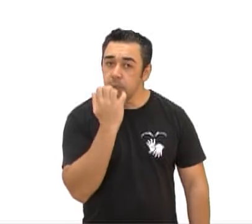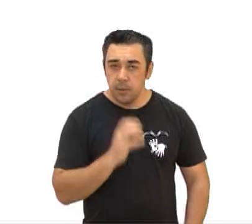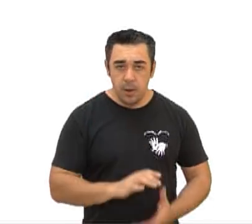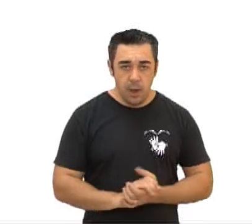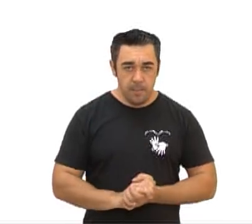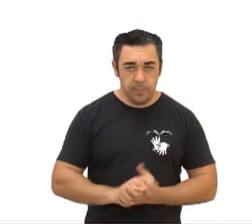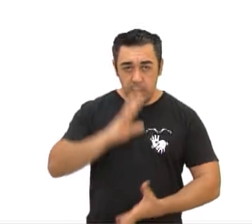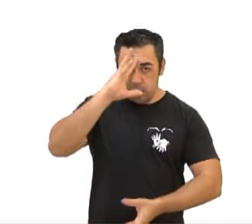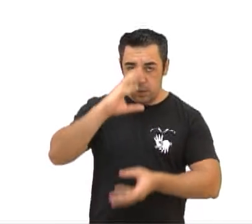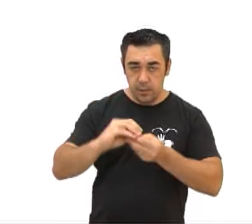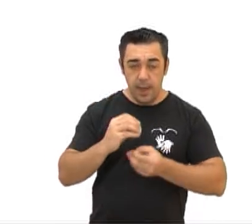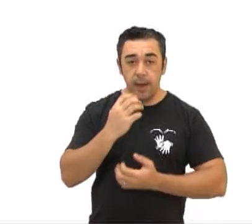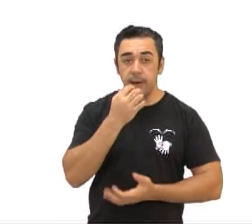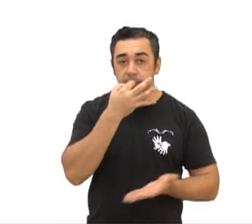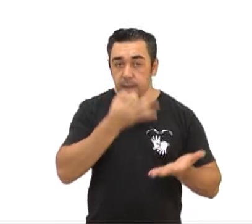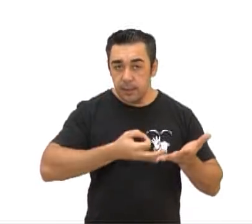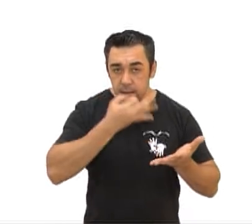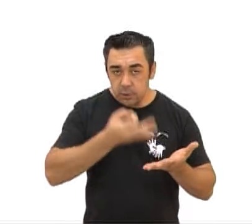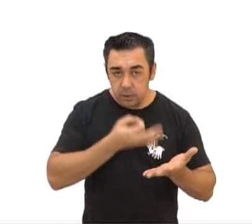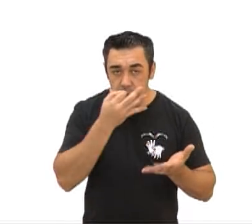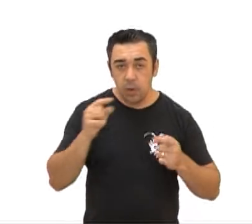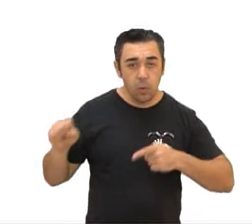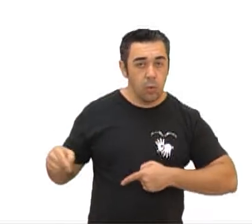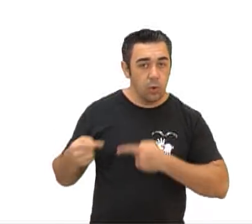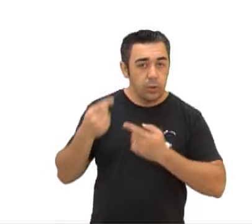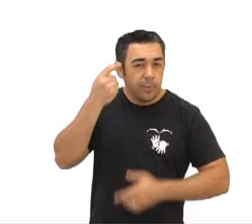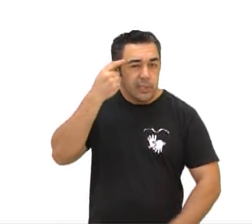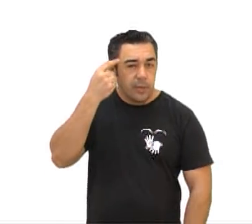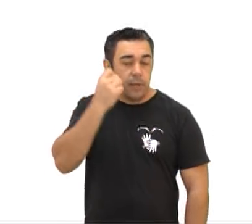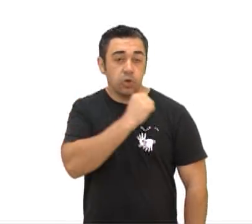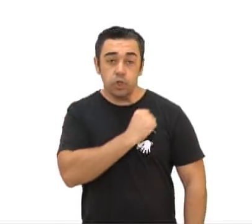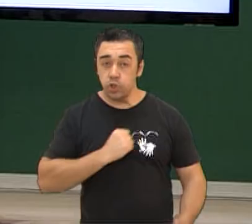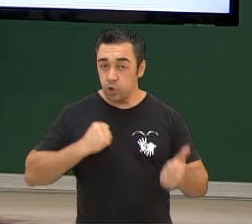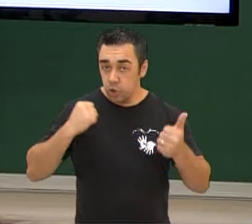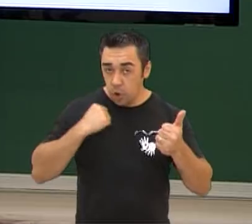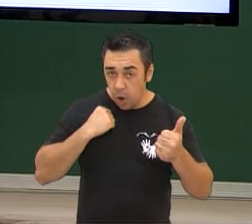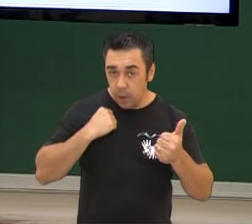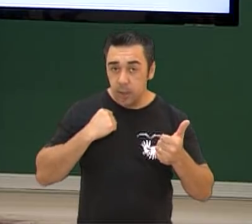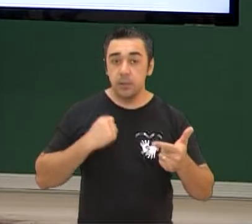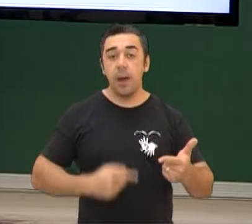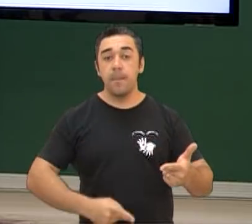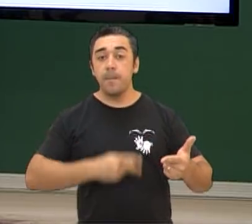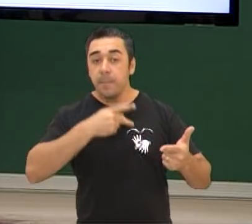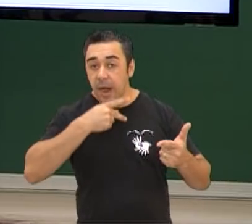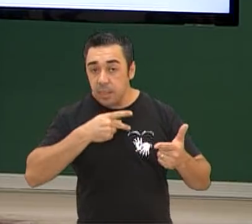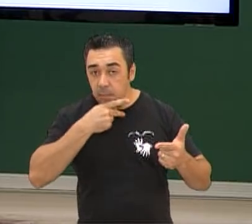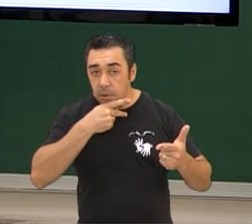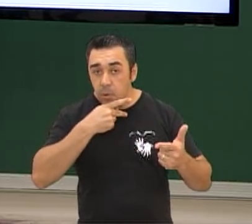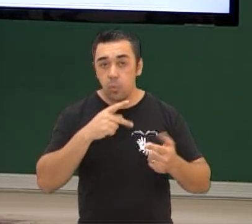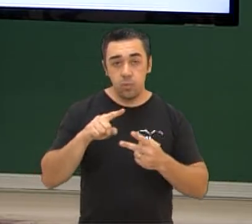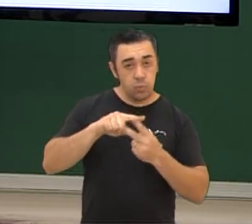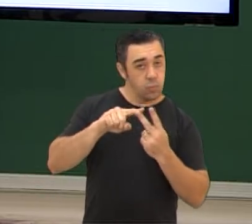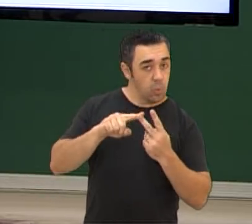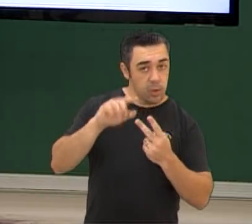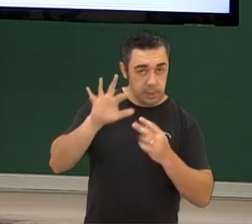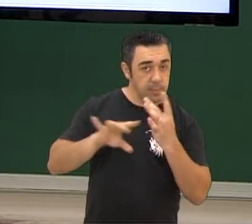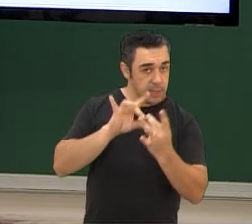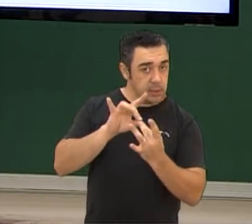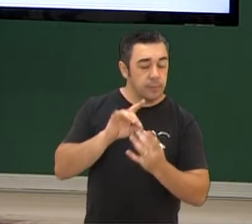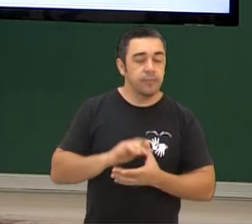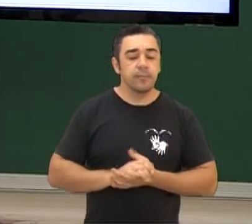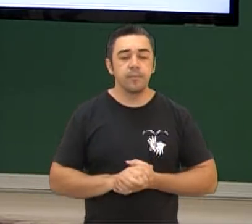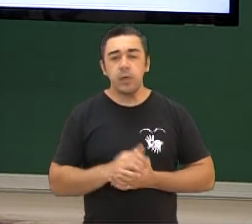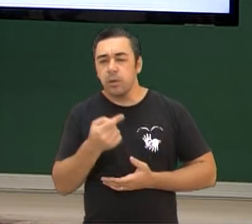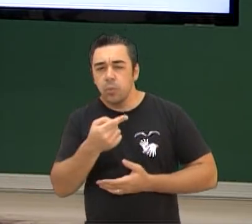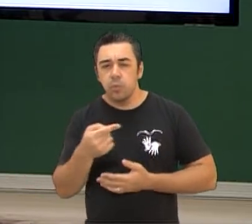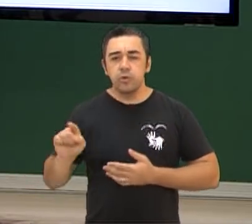de Nietzsche ao pensamento de Sócrates e Platão, as críticas de Nietzsche à filosofia, né? Mas especificamente Sócrates e Platão, e, por